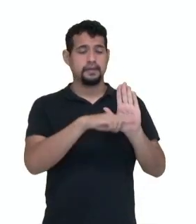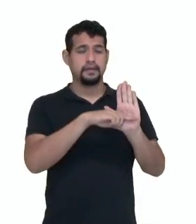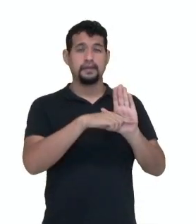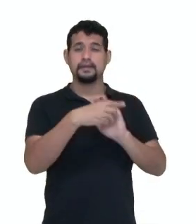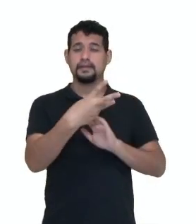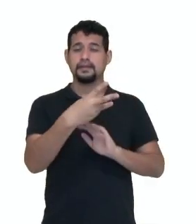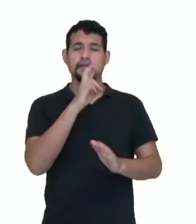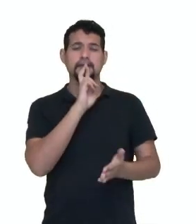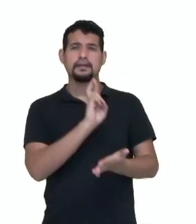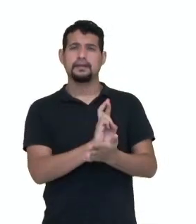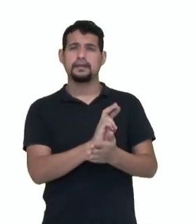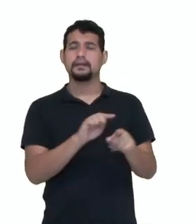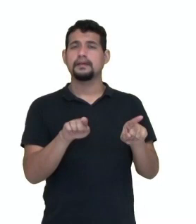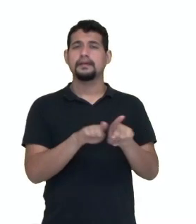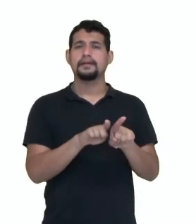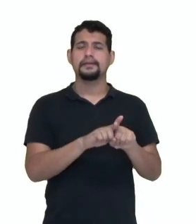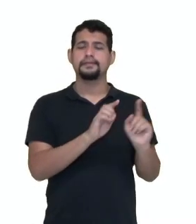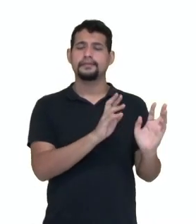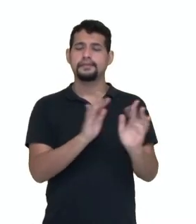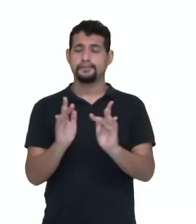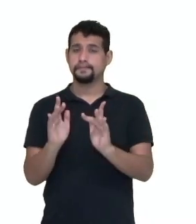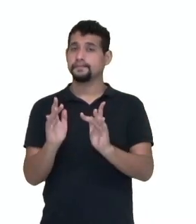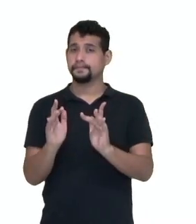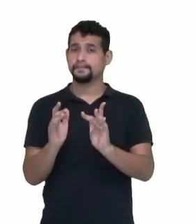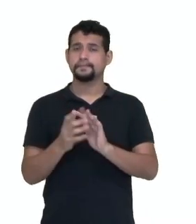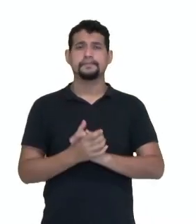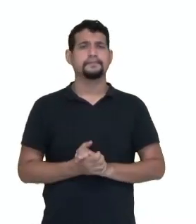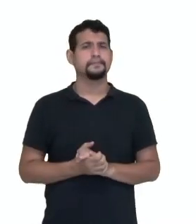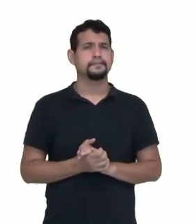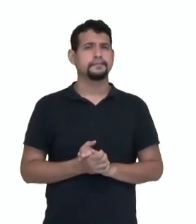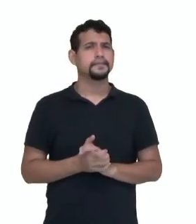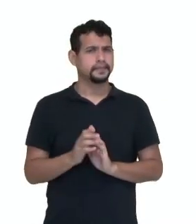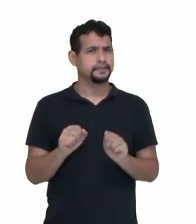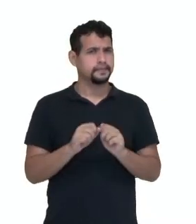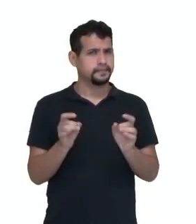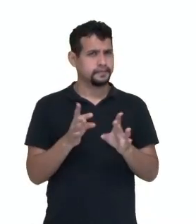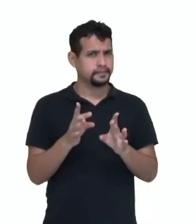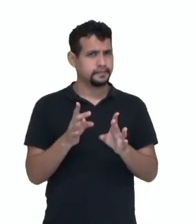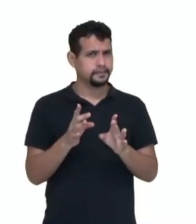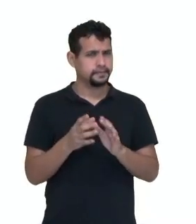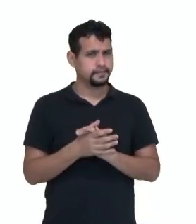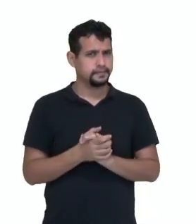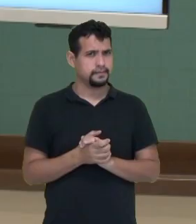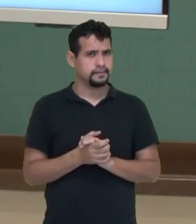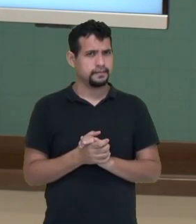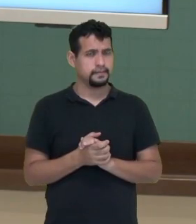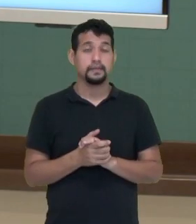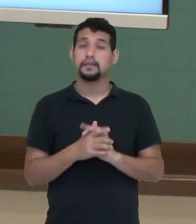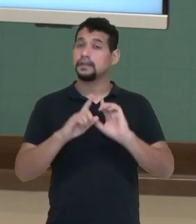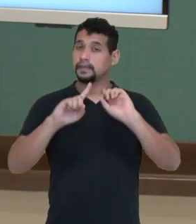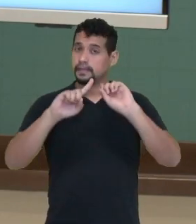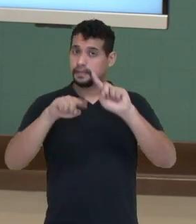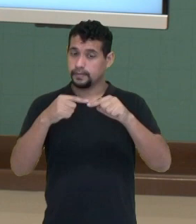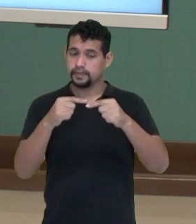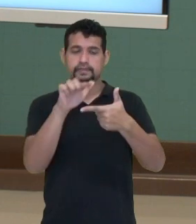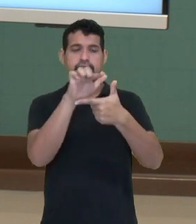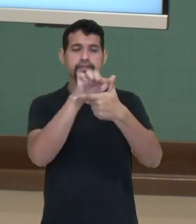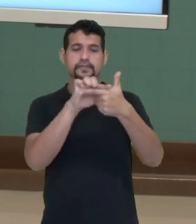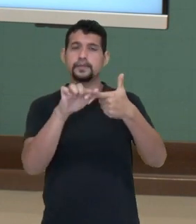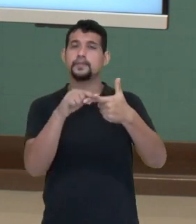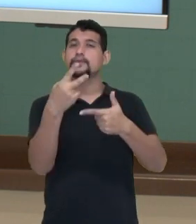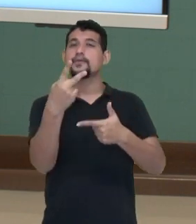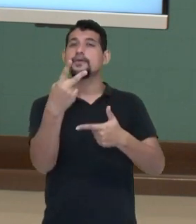do resultado do passo anterior. 6. Feito isso, divida por